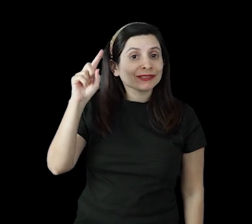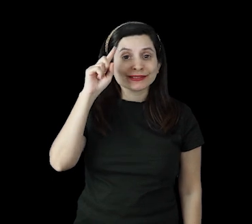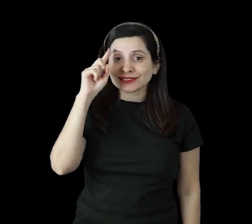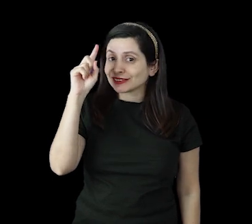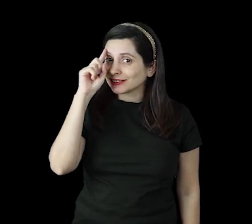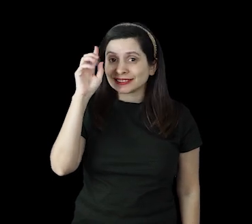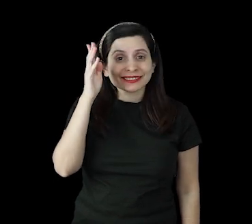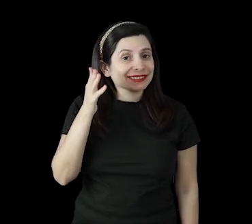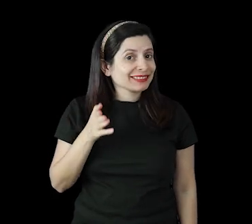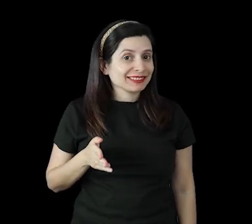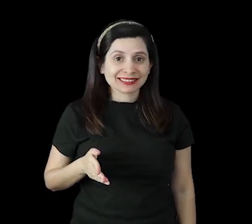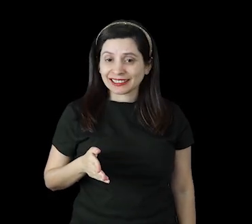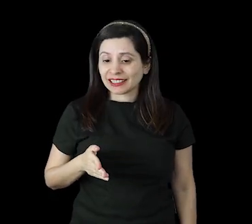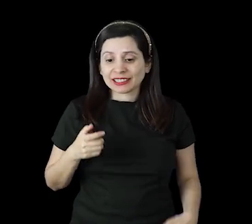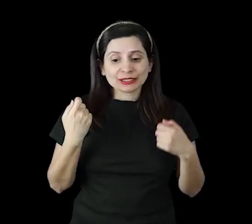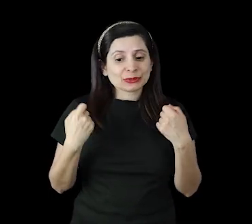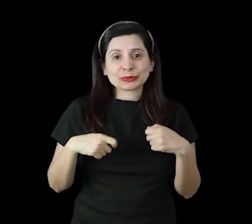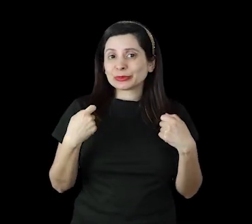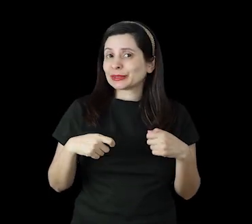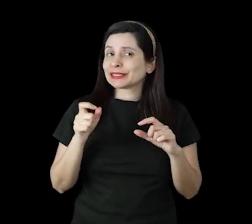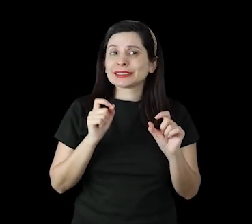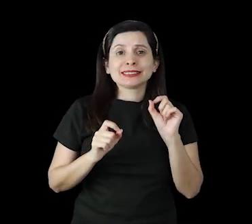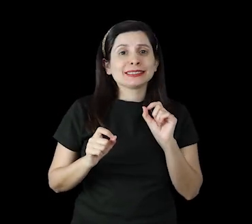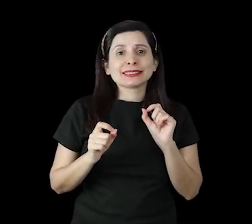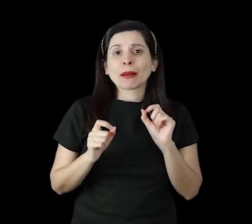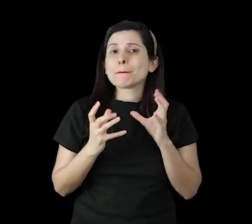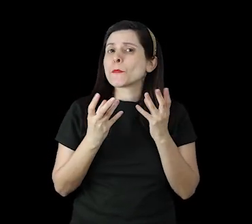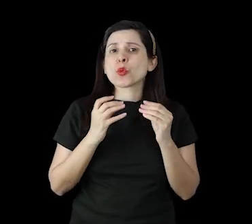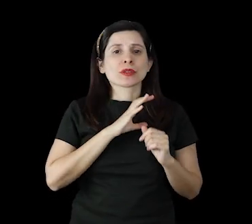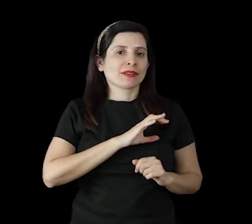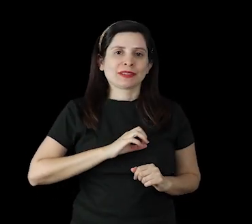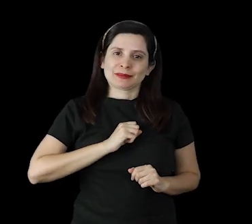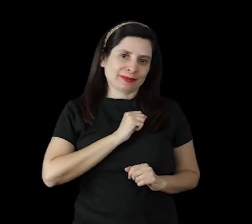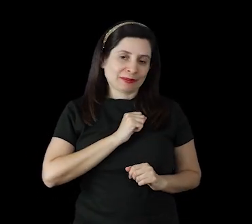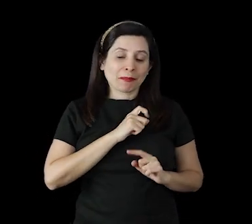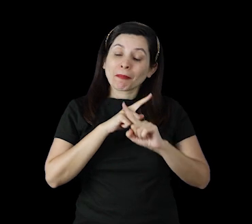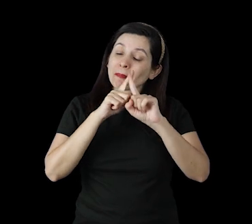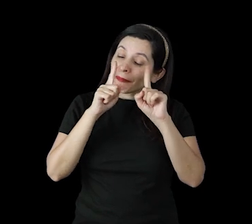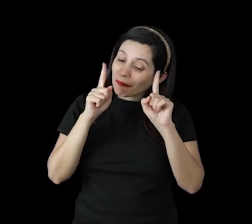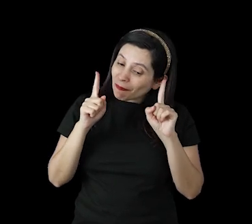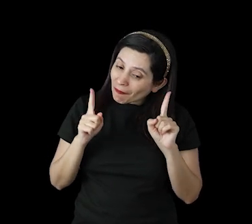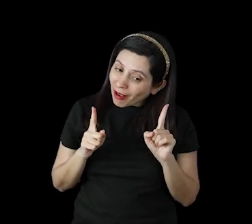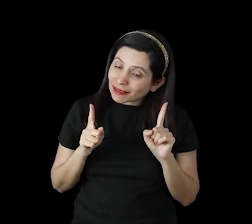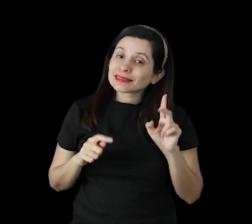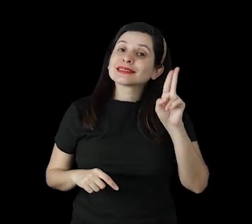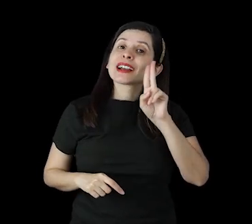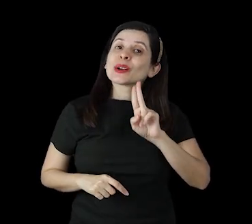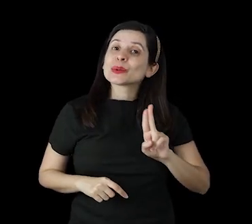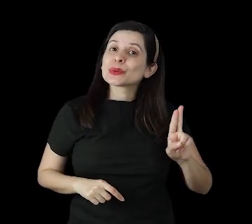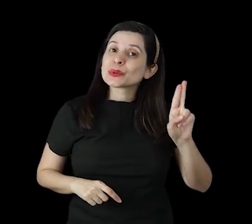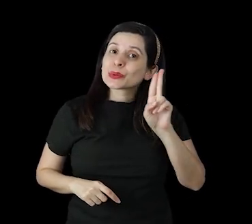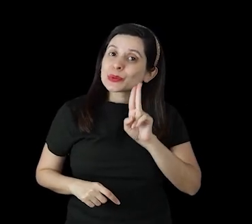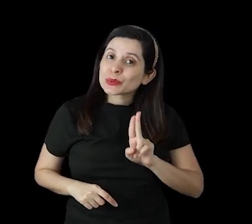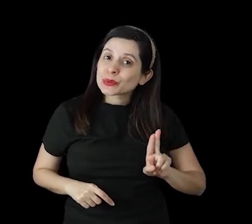cotidiana, né? Inclusive, não precisa mover muitas paixões, mas você está trabalhando, o